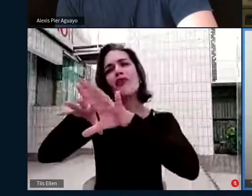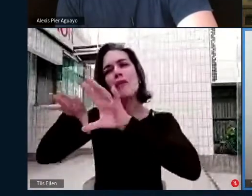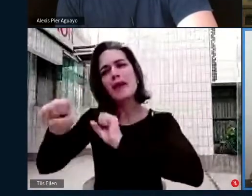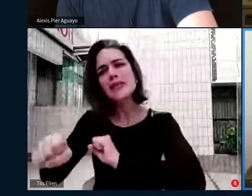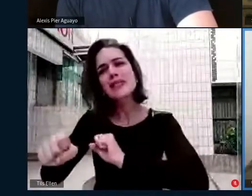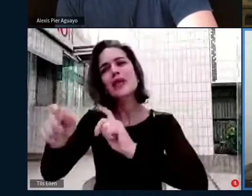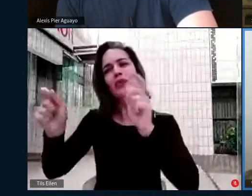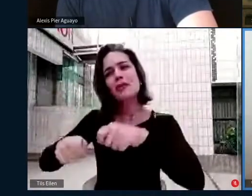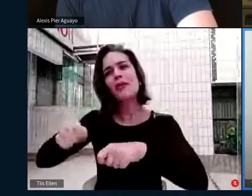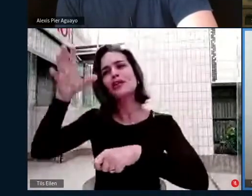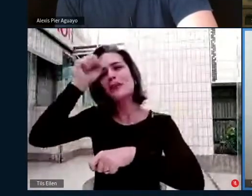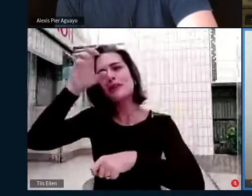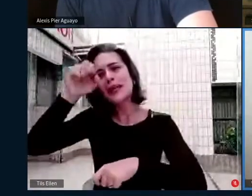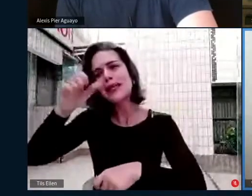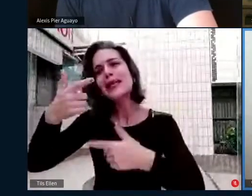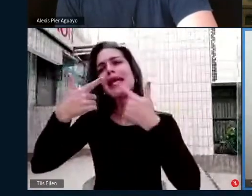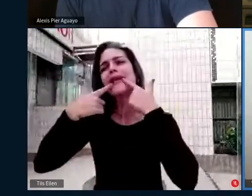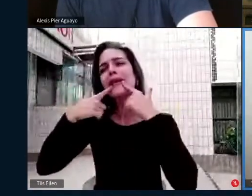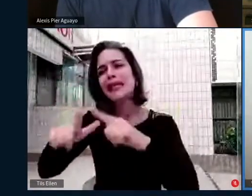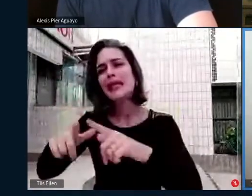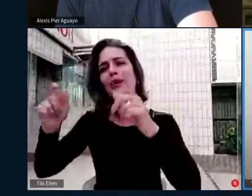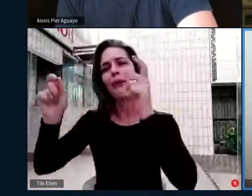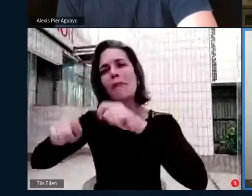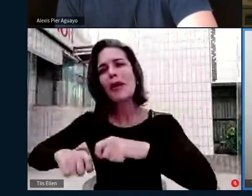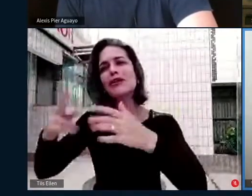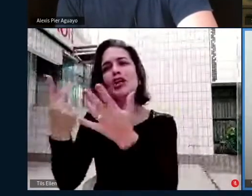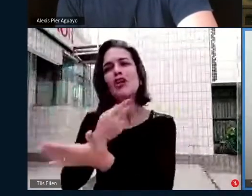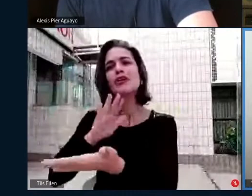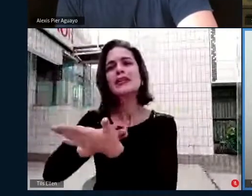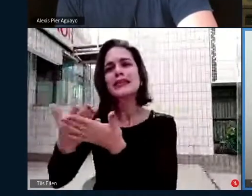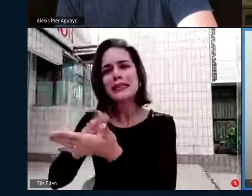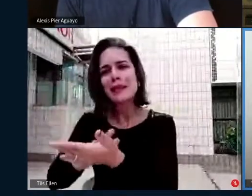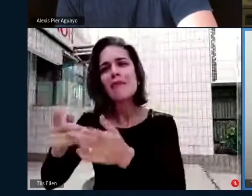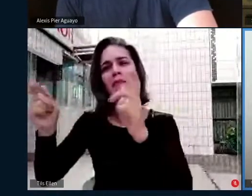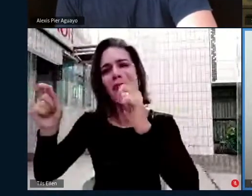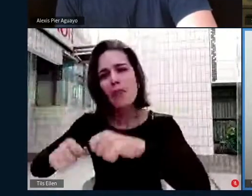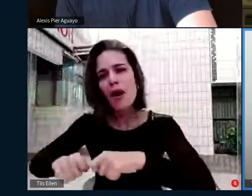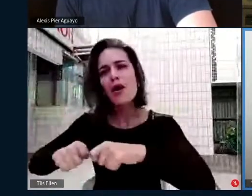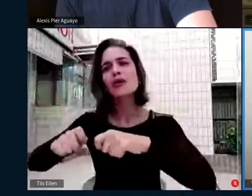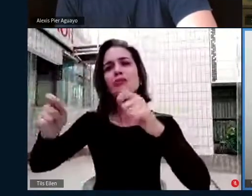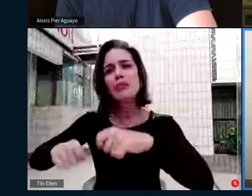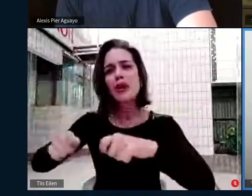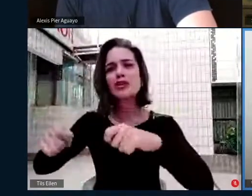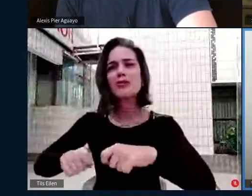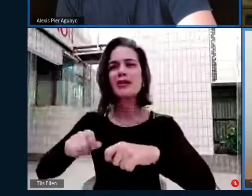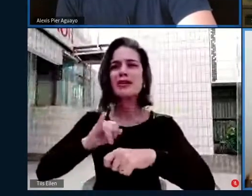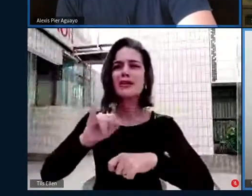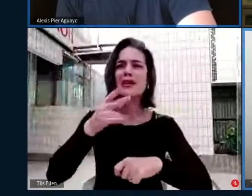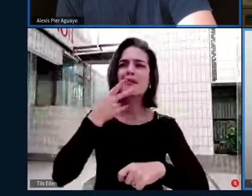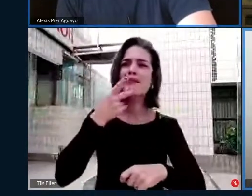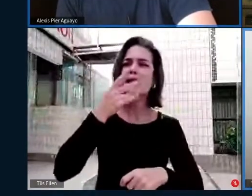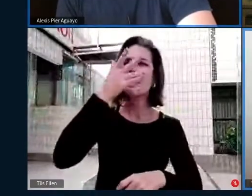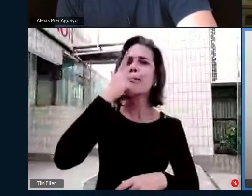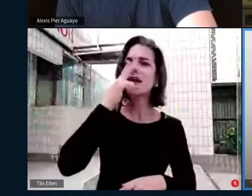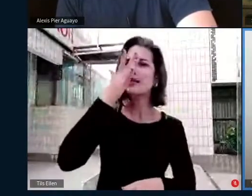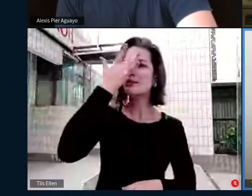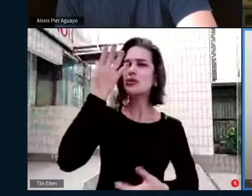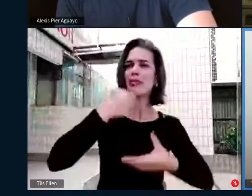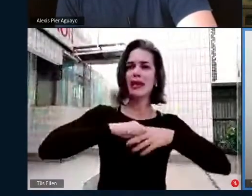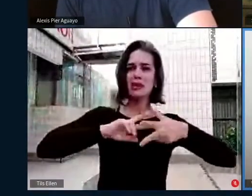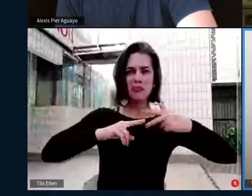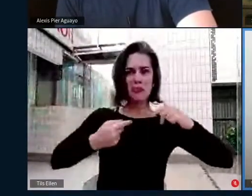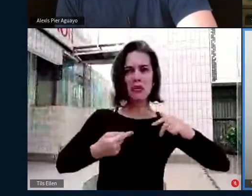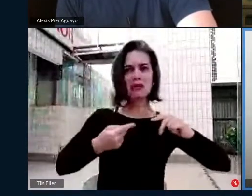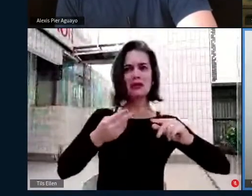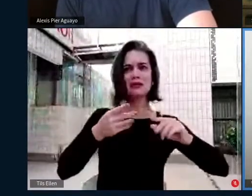aprender essa língua, de que as pessoas podem se tornar intérpretes. Eu achei que. Eu entendo que faz parte do modelo